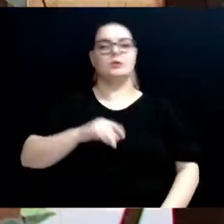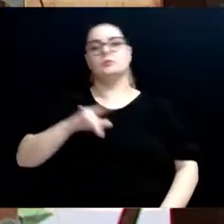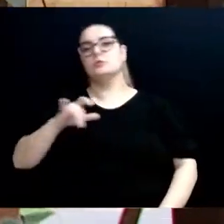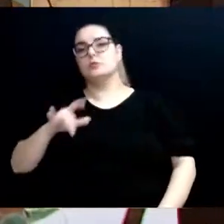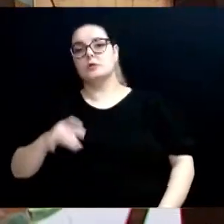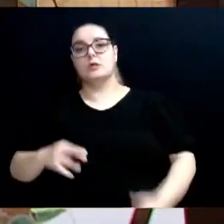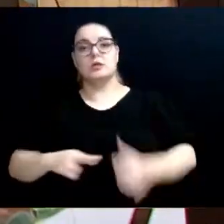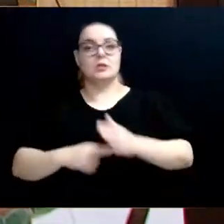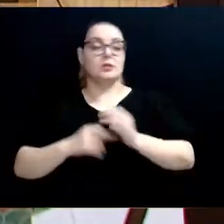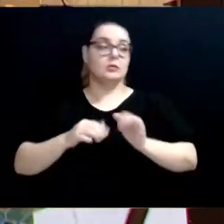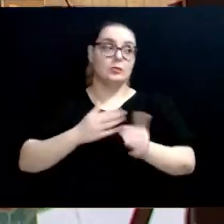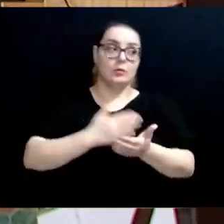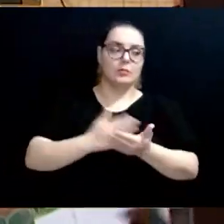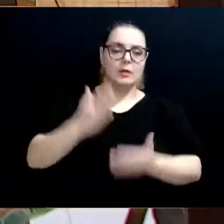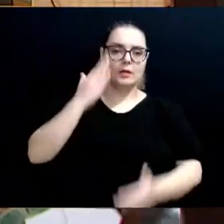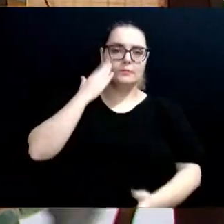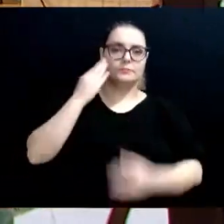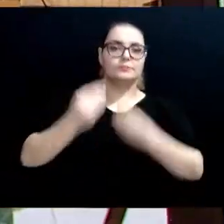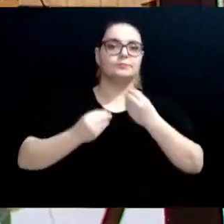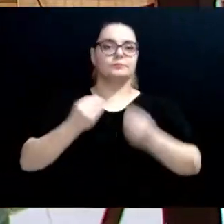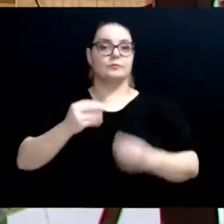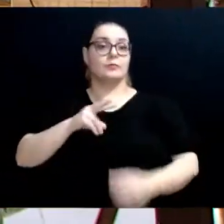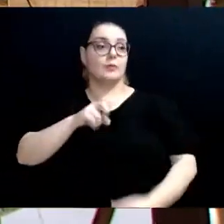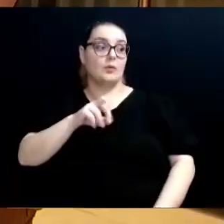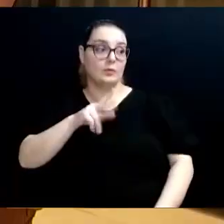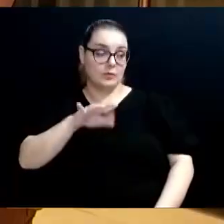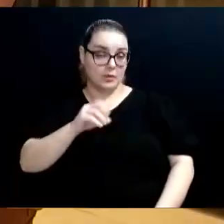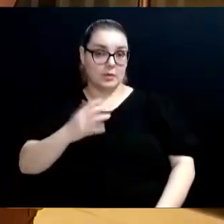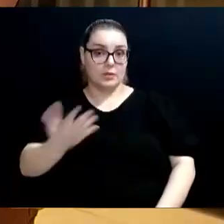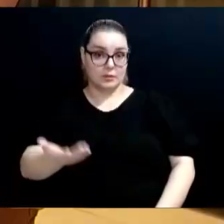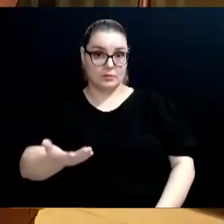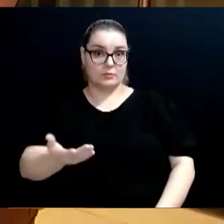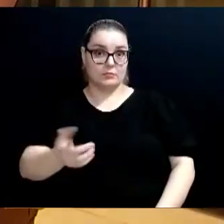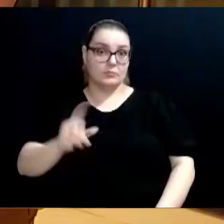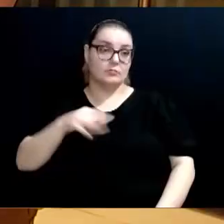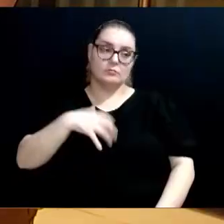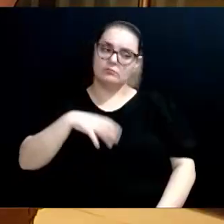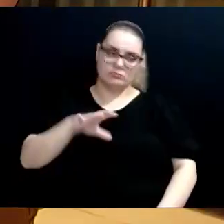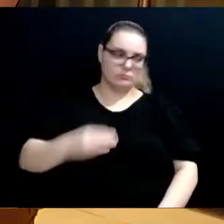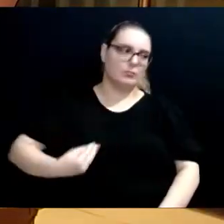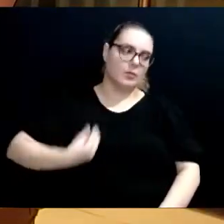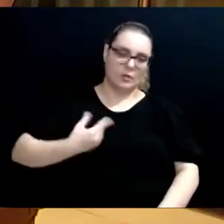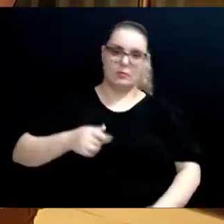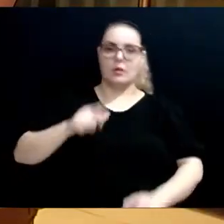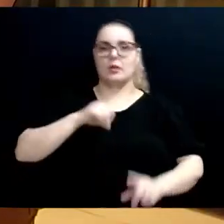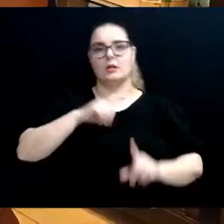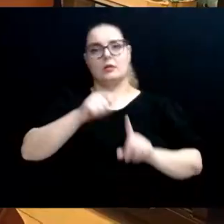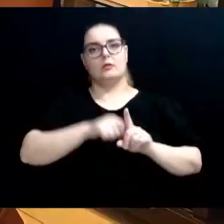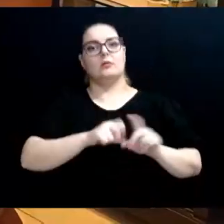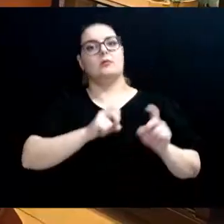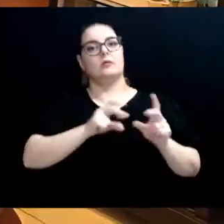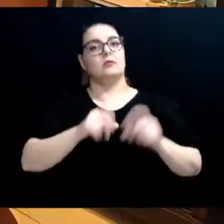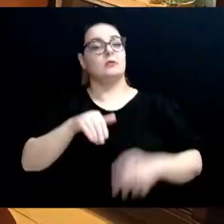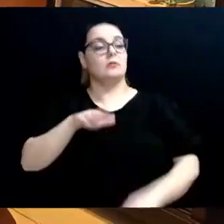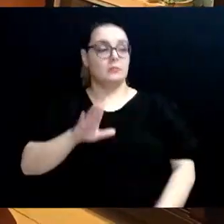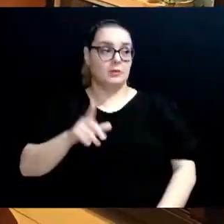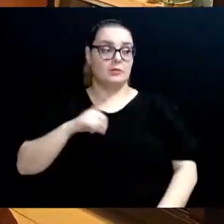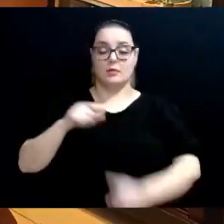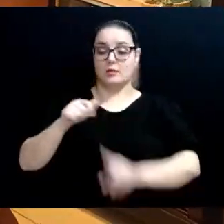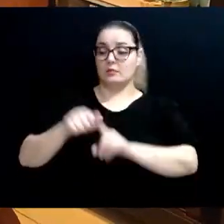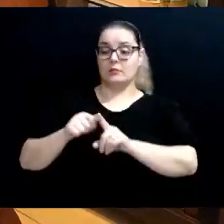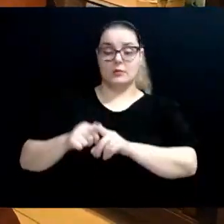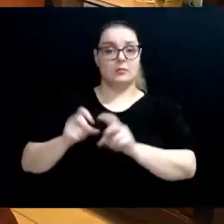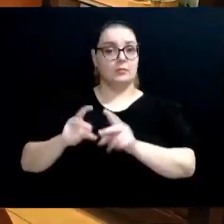só da encomenda, do Instagram, da feira, e começa a entender como é o varejo. Né? E é essa vida, vai